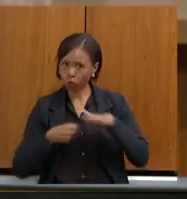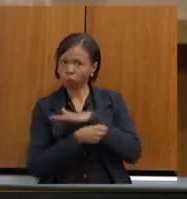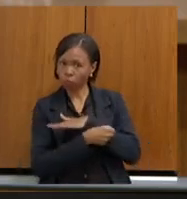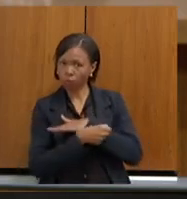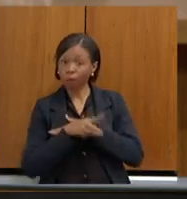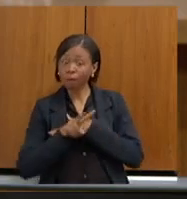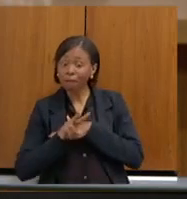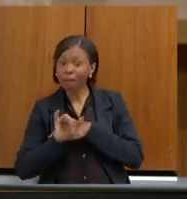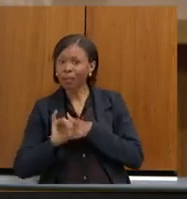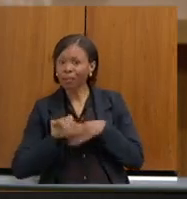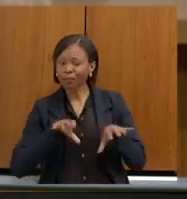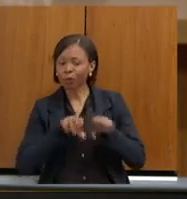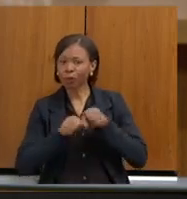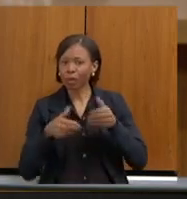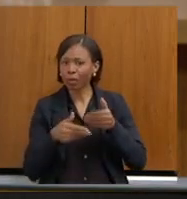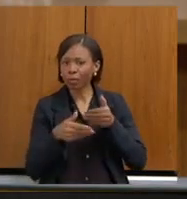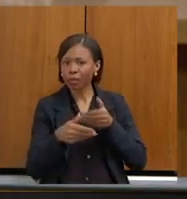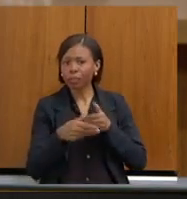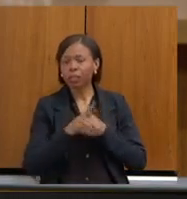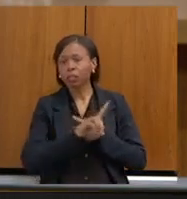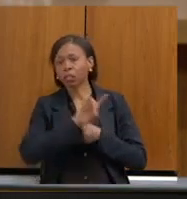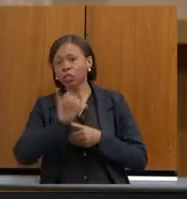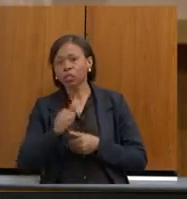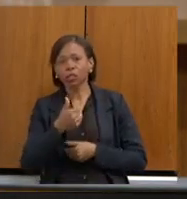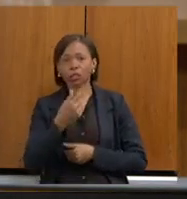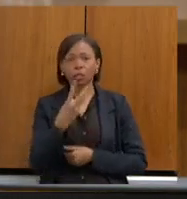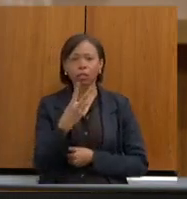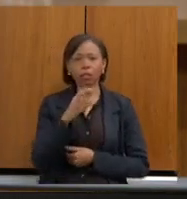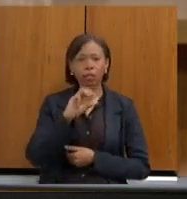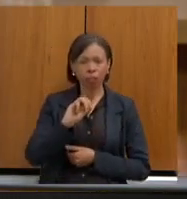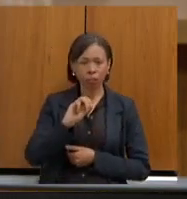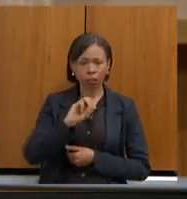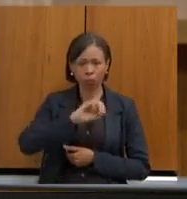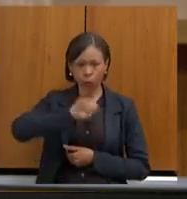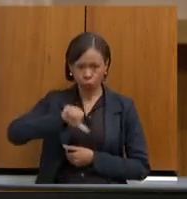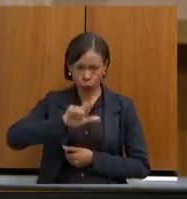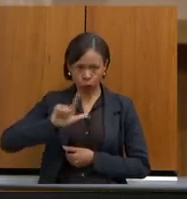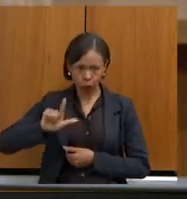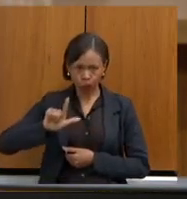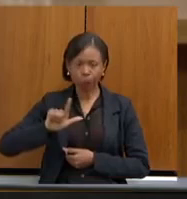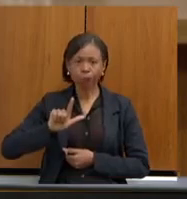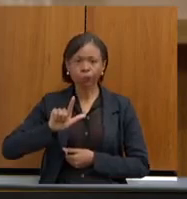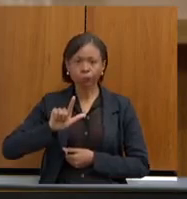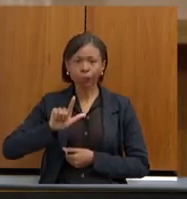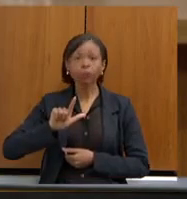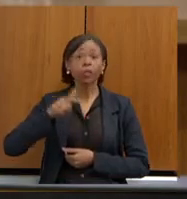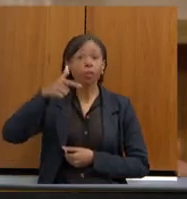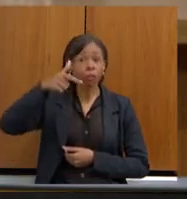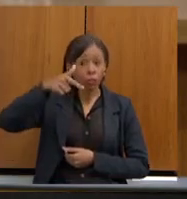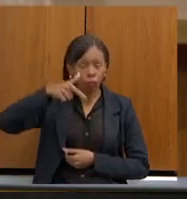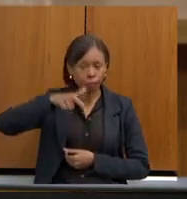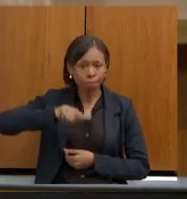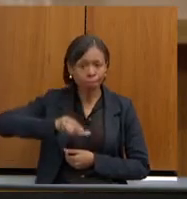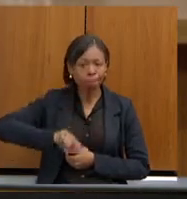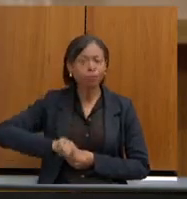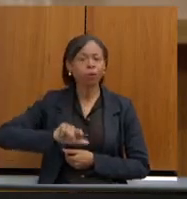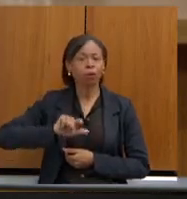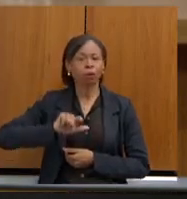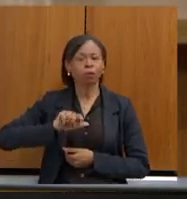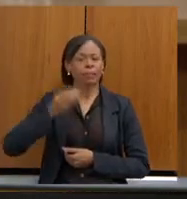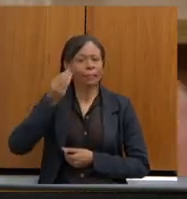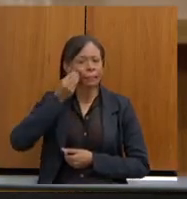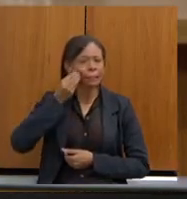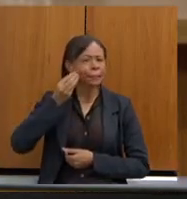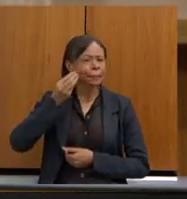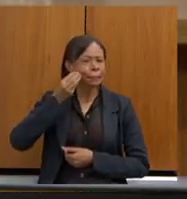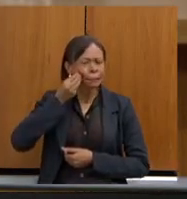devem se formar no dia trinta de Julho e novamente buscando o máximo